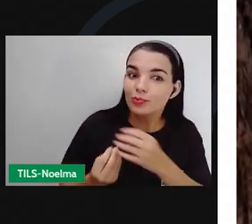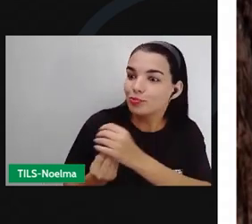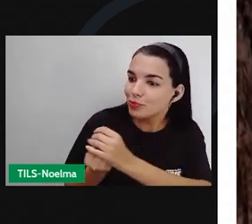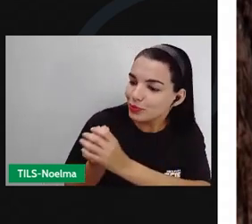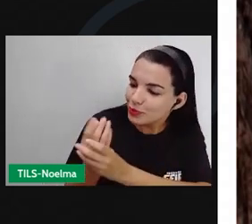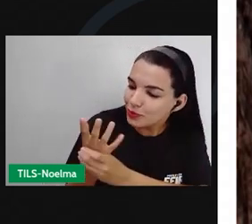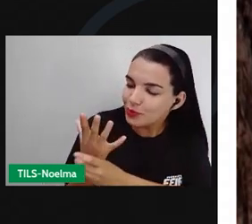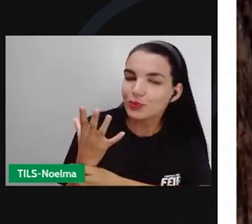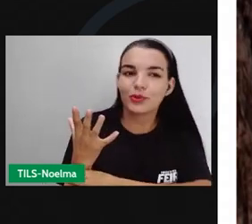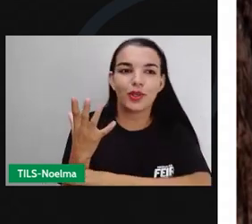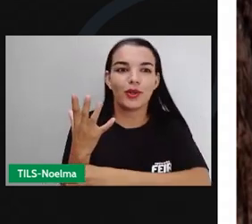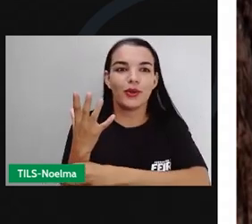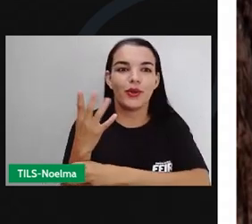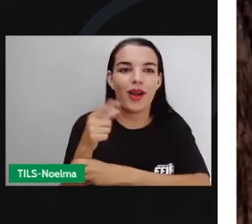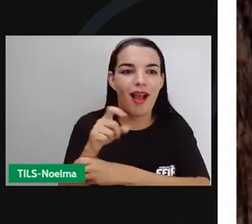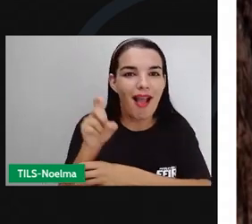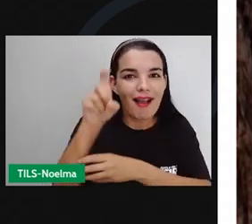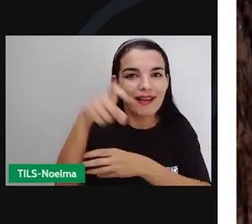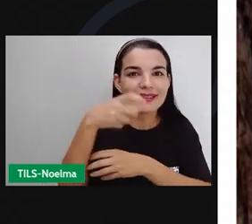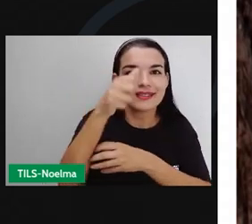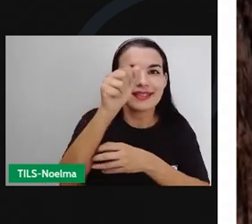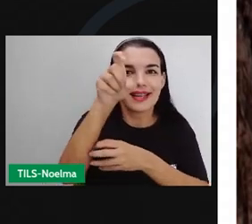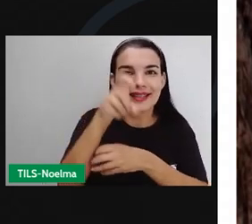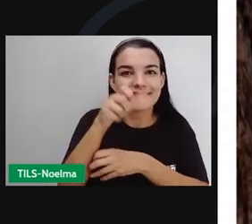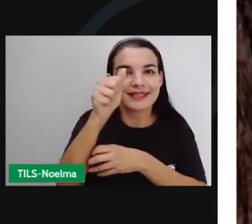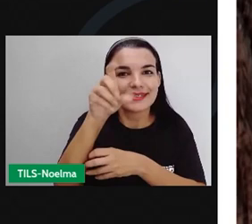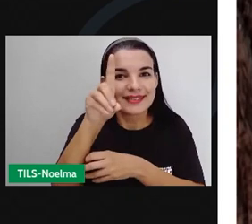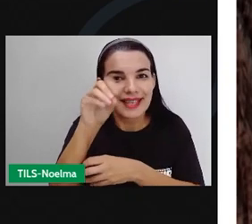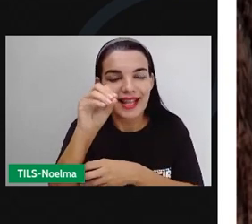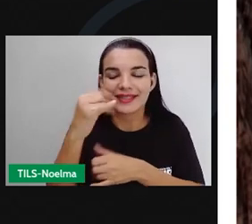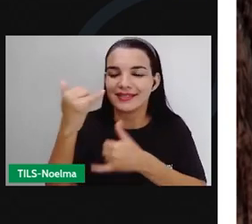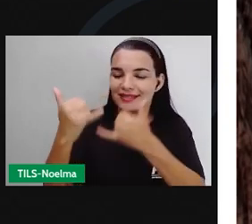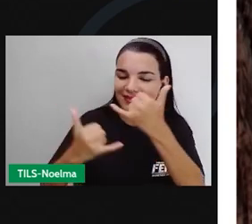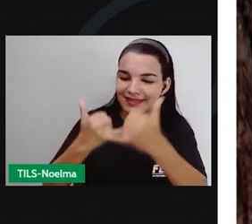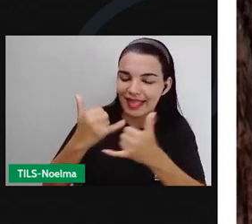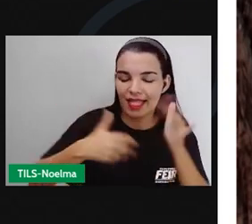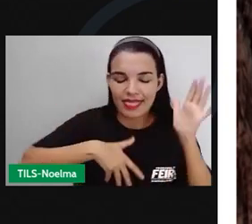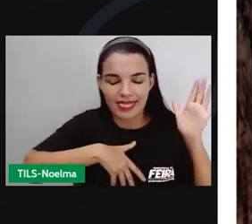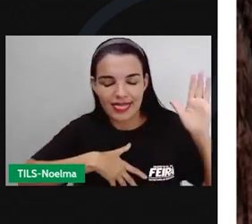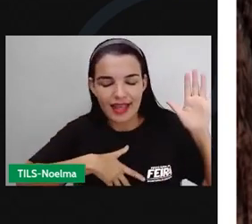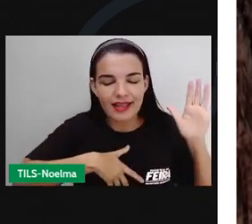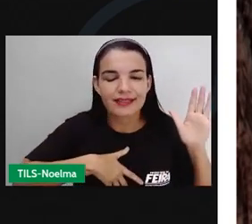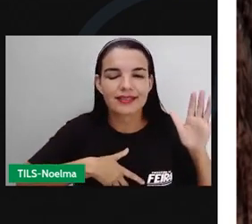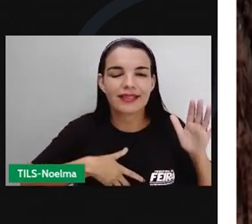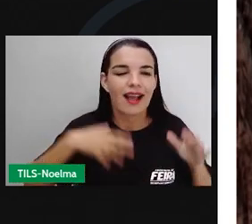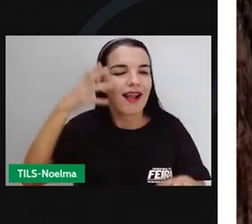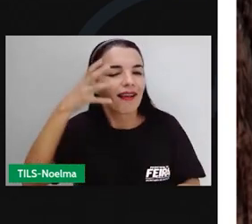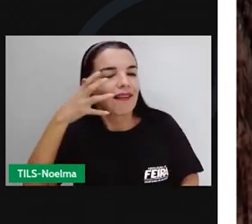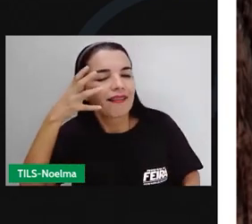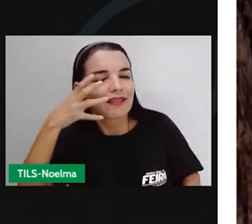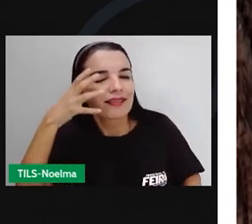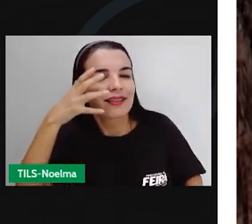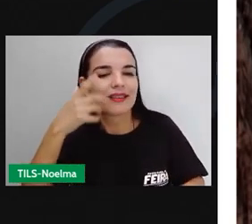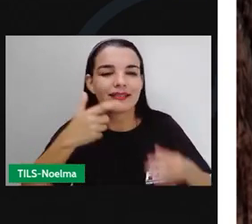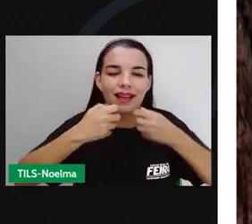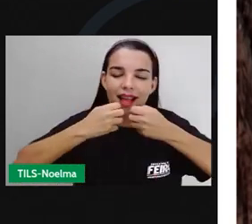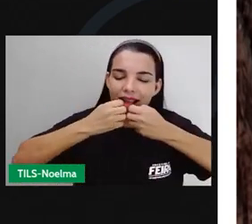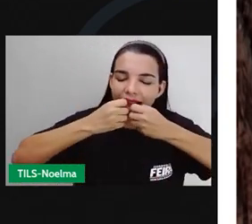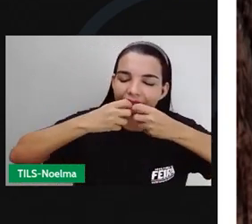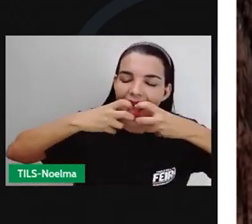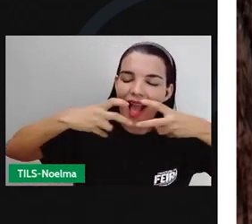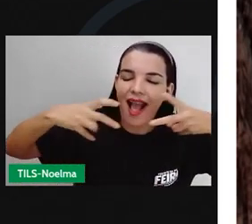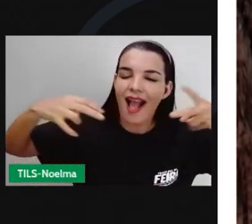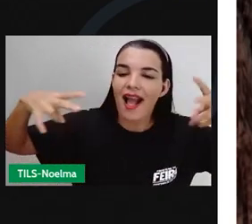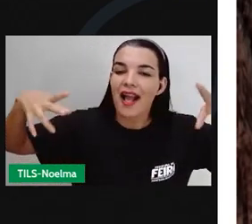como dança. Isto é, se divertindo, cantando as loas do tempo que chachavam o feijão, fazendo